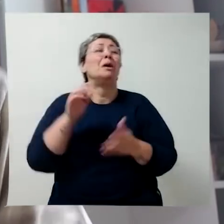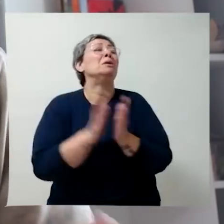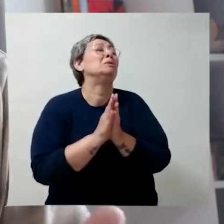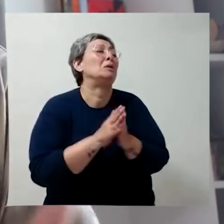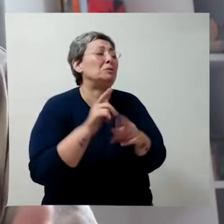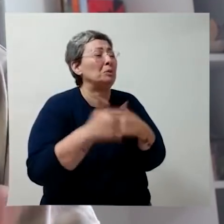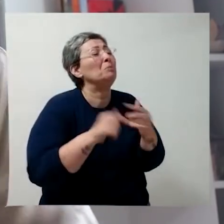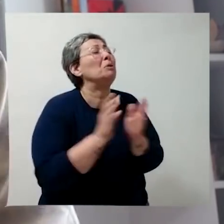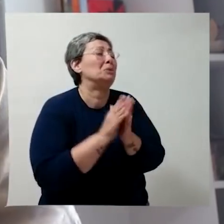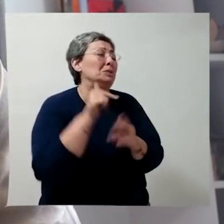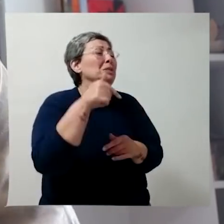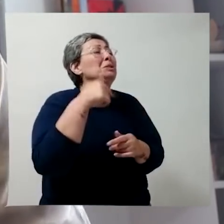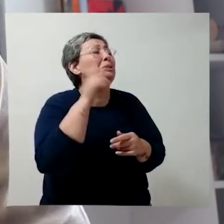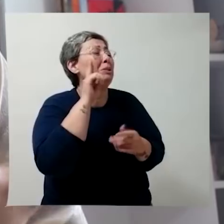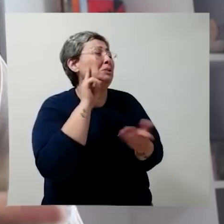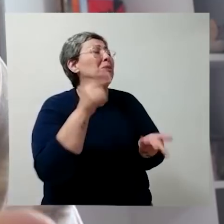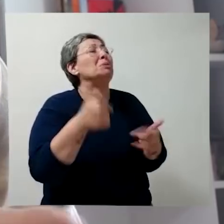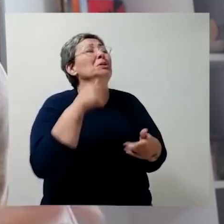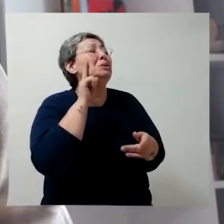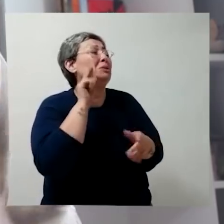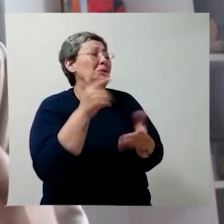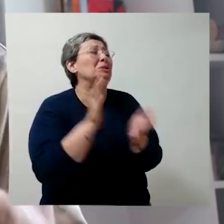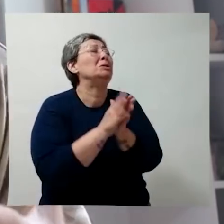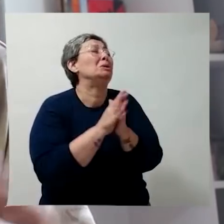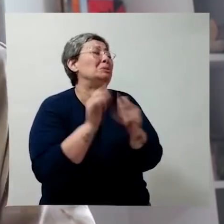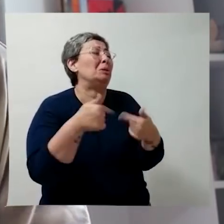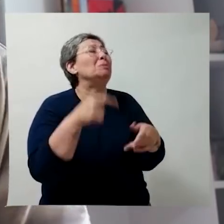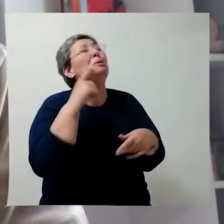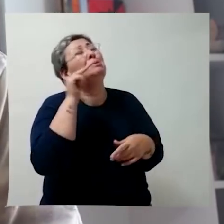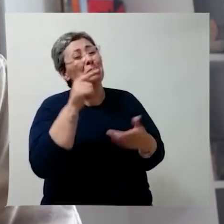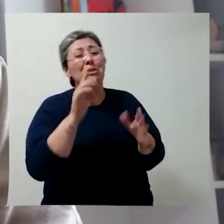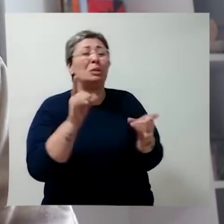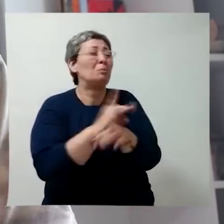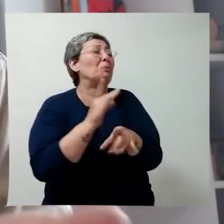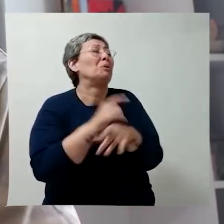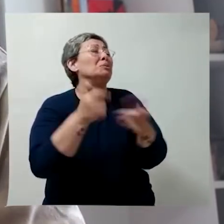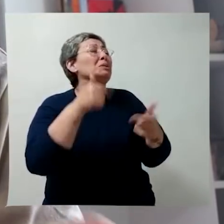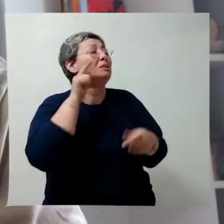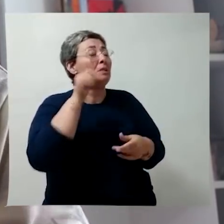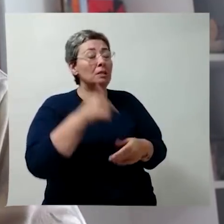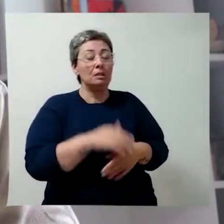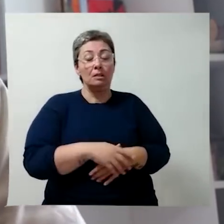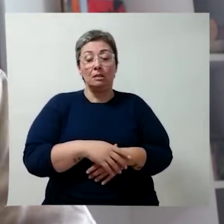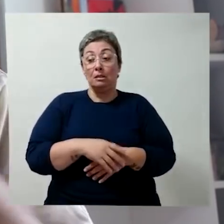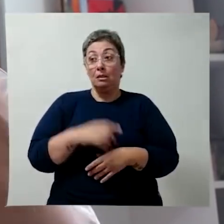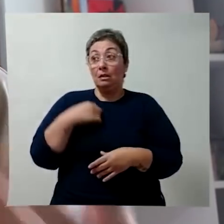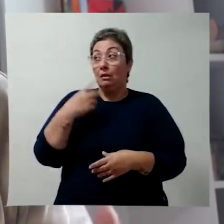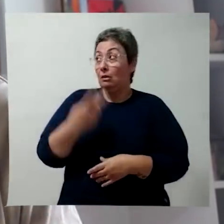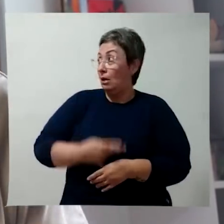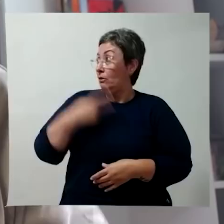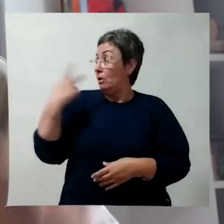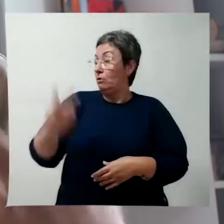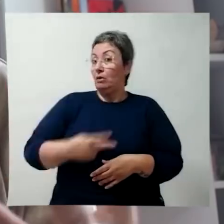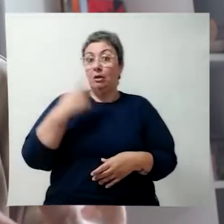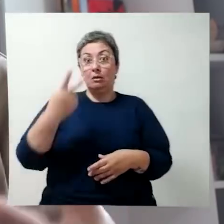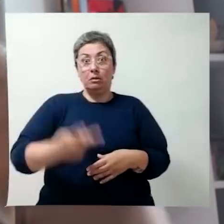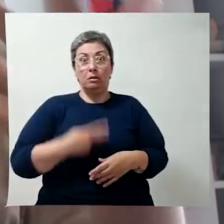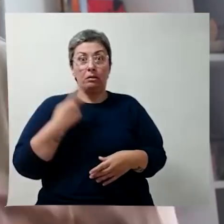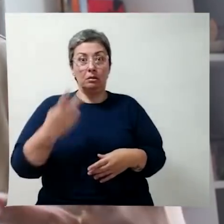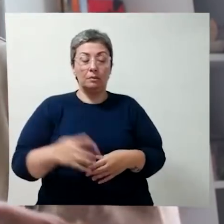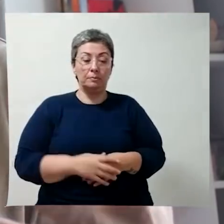ela continuou: mas já são 7 dias, pai, por favor, 7 dias, já passaram 7 dias, já passaram 7 dias. Ele cumpriu, pai, já são 7 dias. E de tanto ela falar,